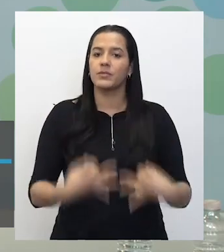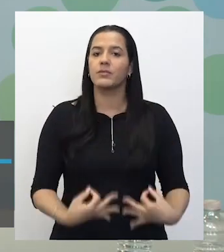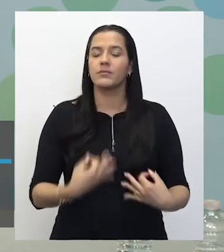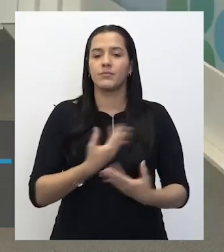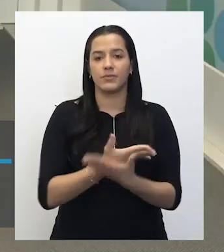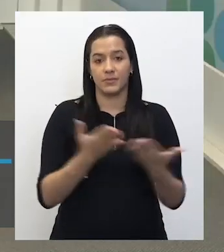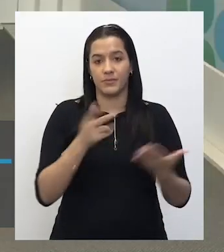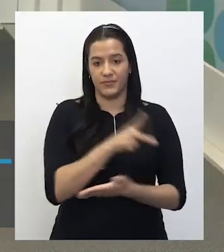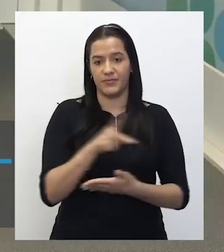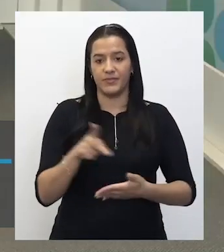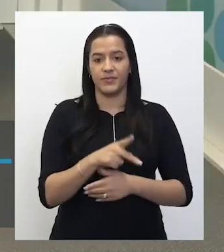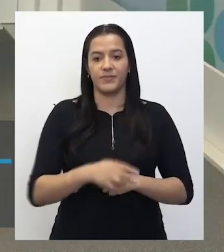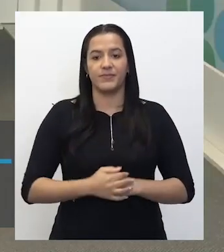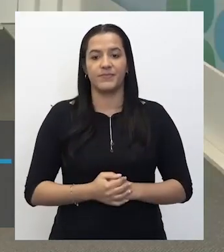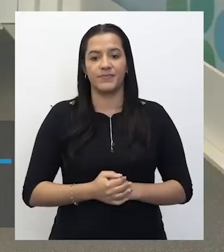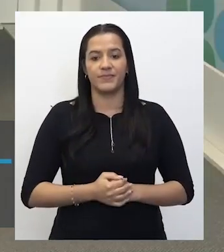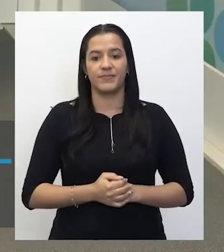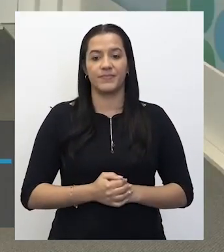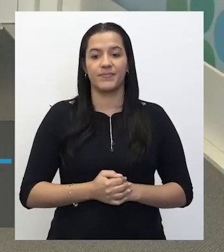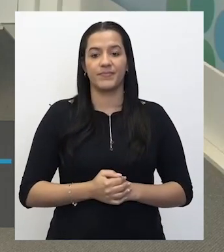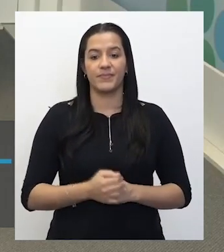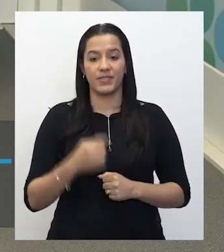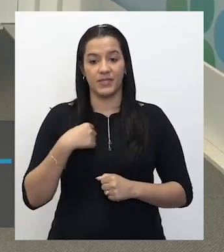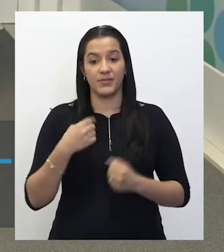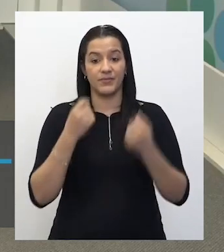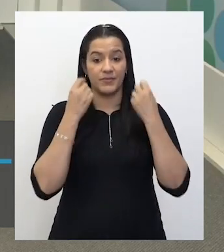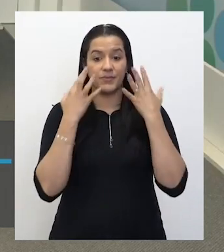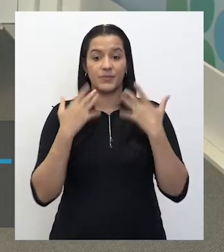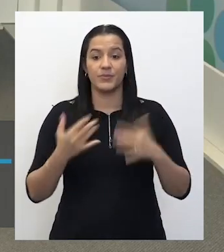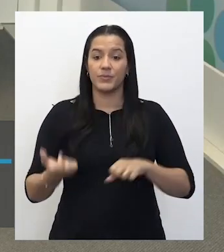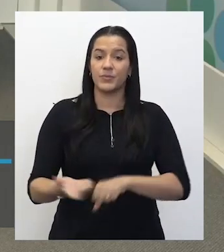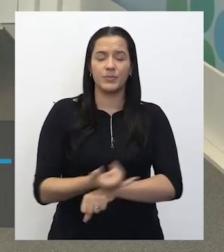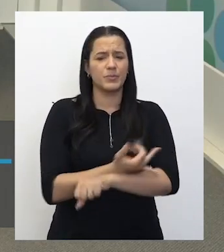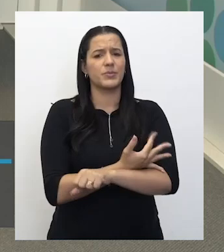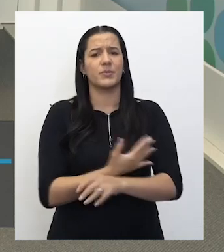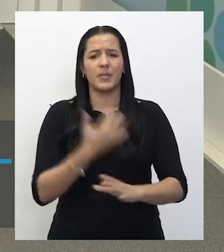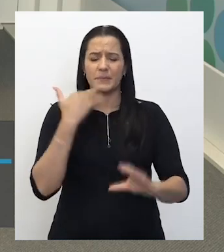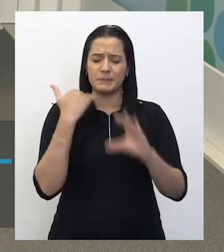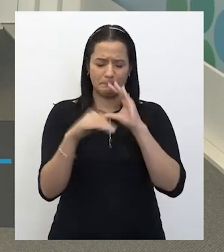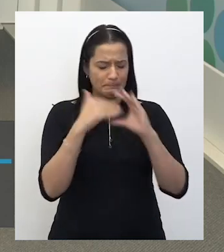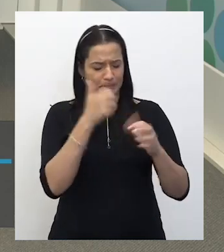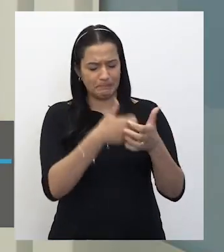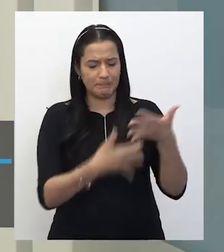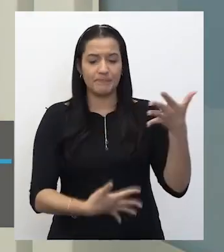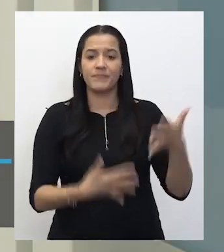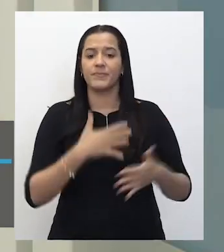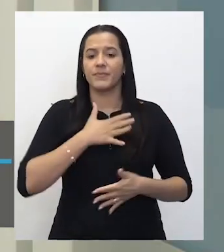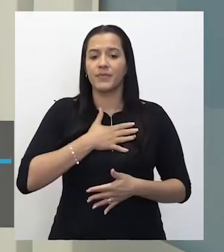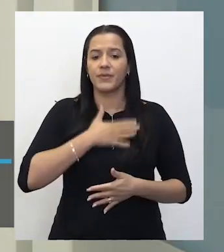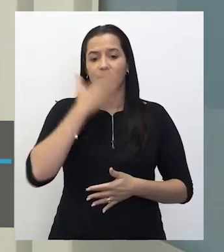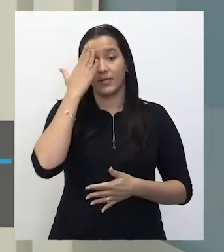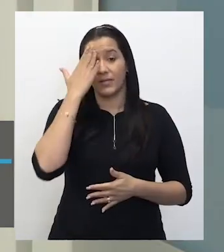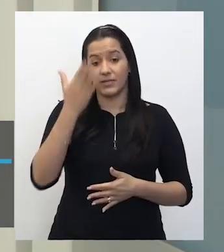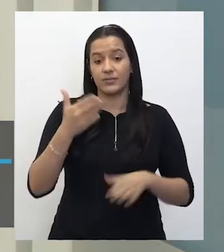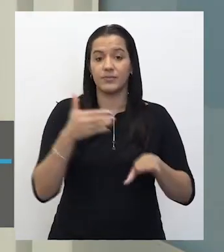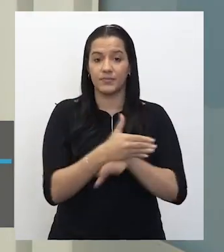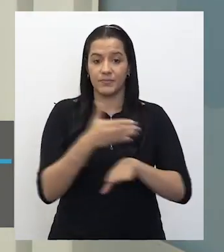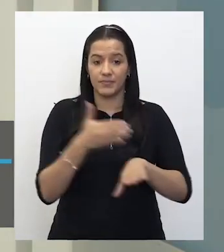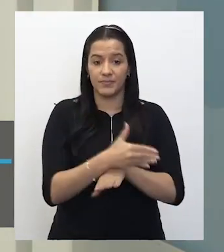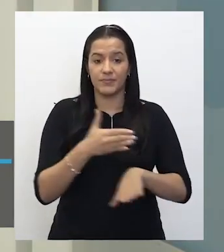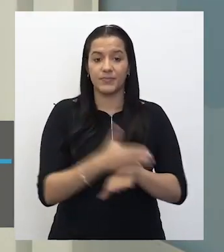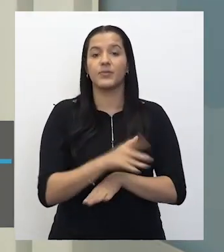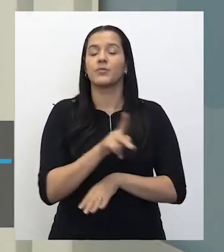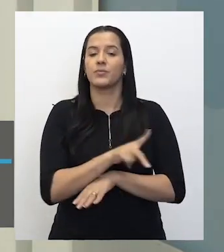vocês. Eu fico até emocionada com as respostas, viu? Eu agradeço muito a participação, né? As participações